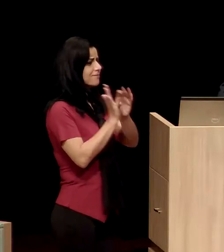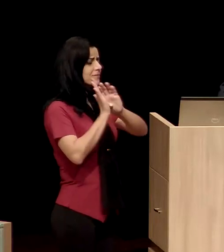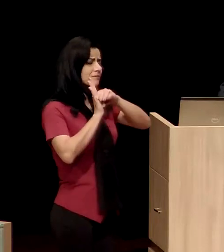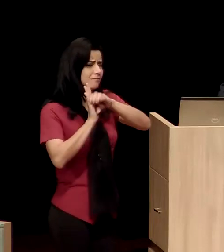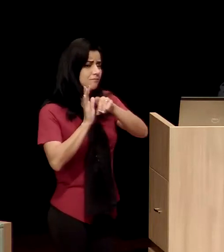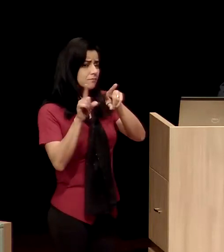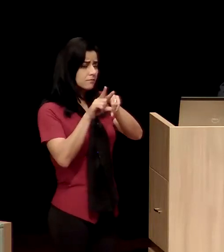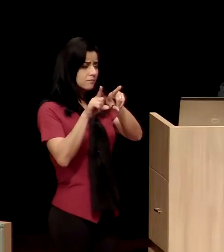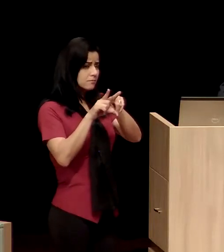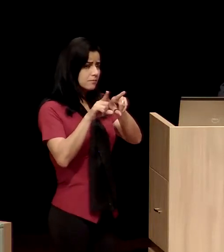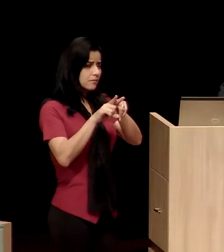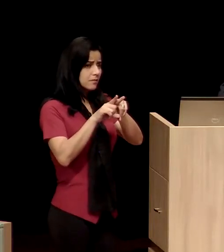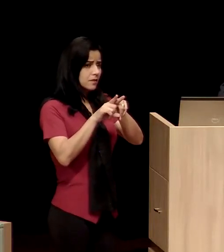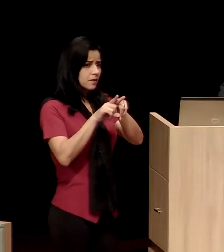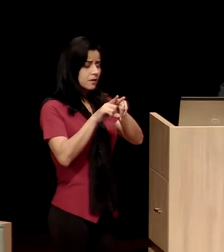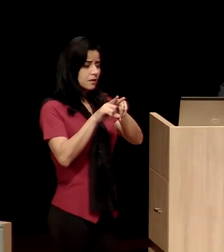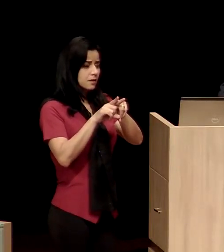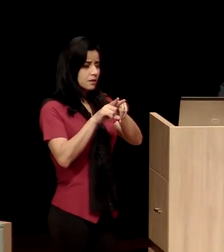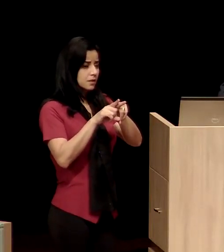de